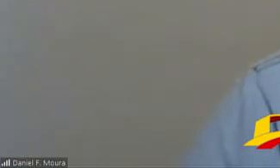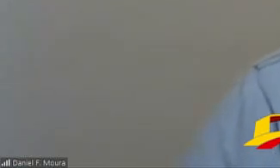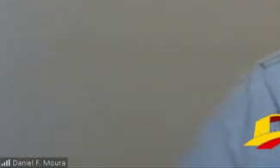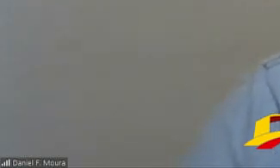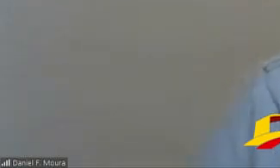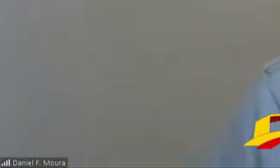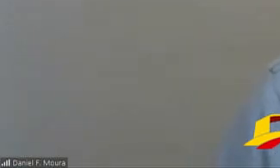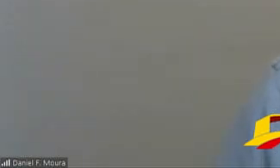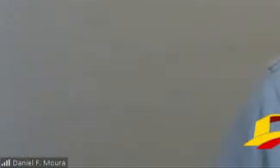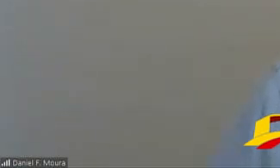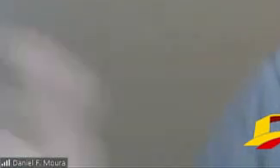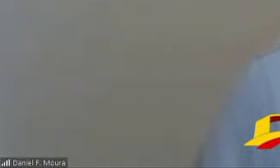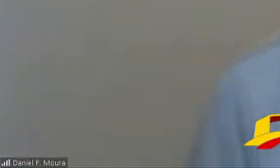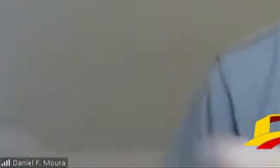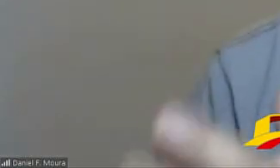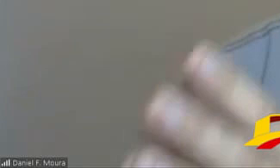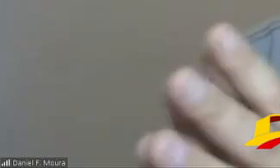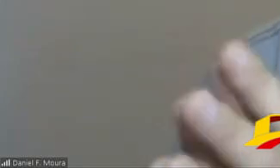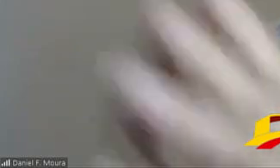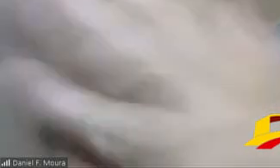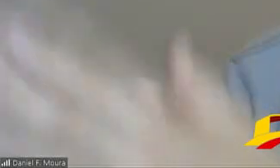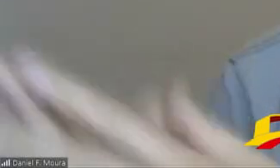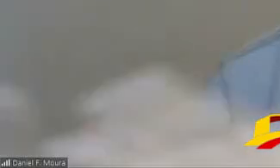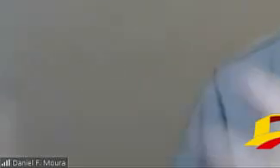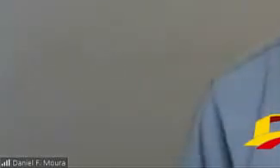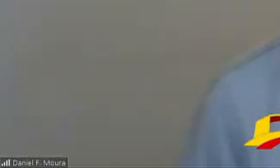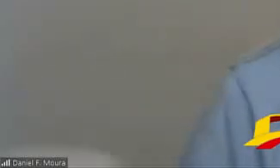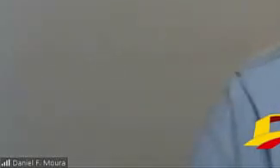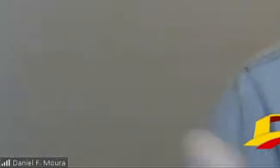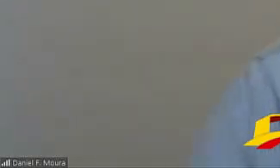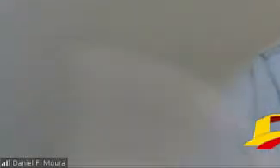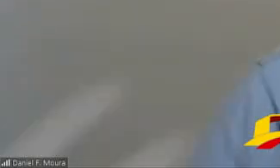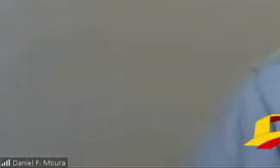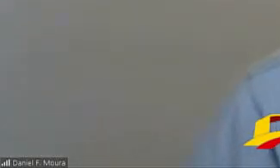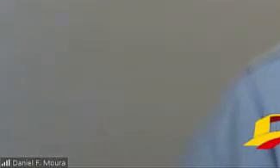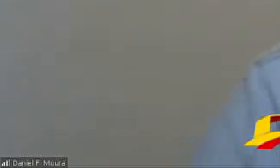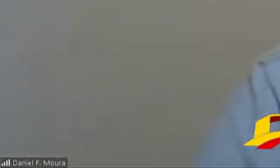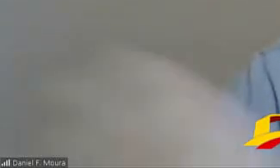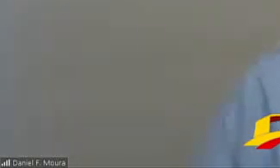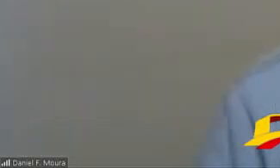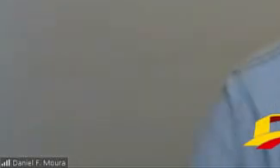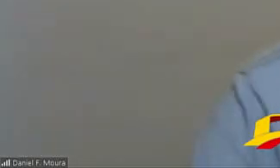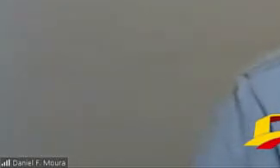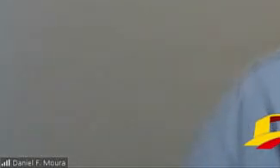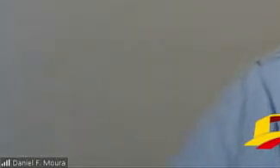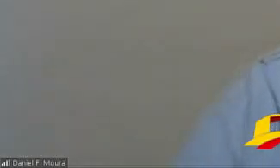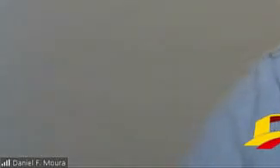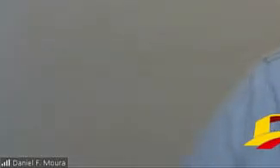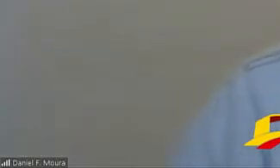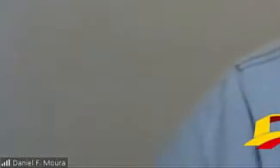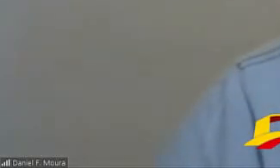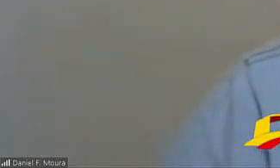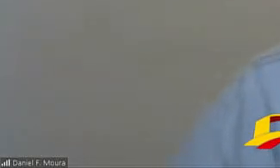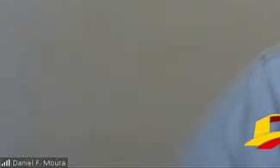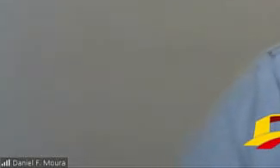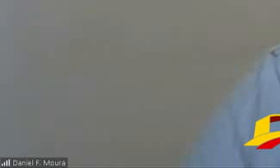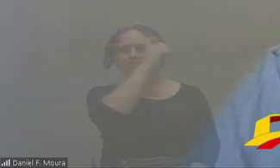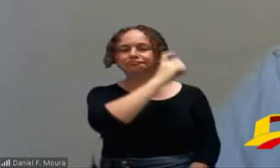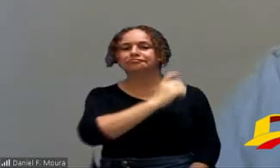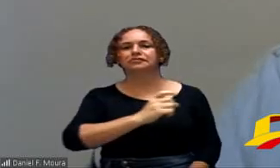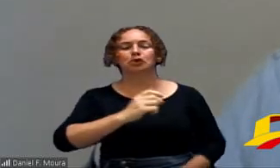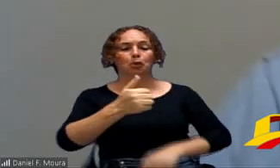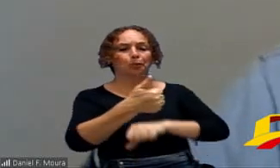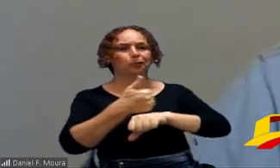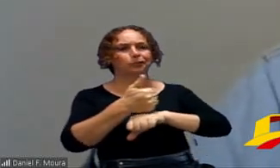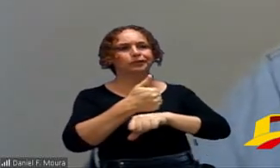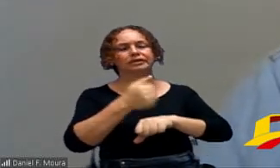em situações limitadas, nunca tem só coisas boas. Boa parte é só dificuldade. Então, o pessoal do zoológico, inclusive, sabe disso